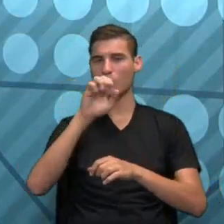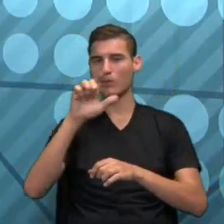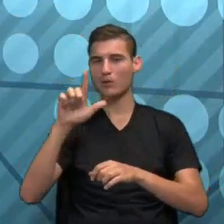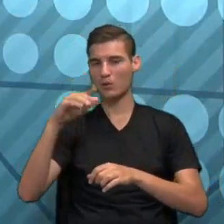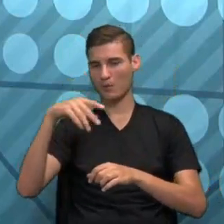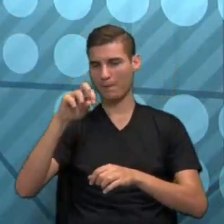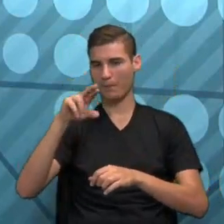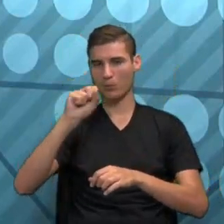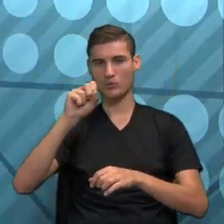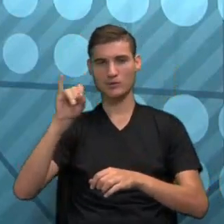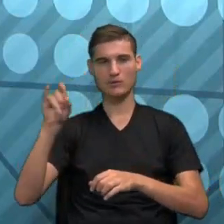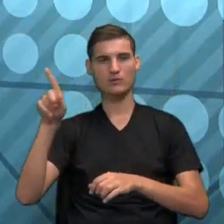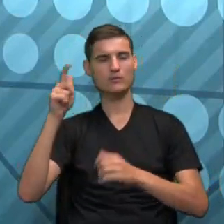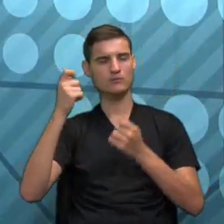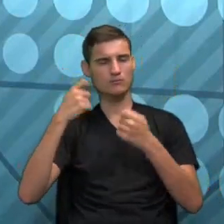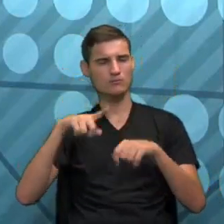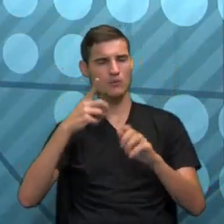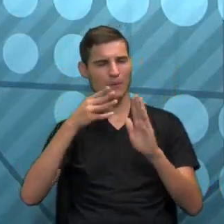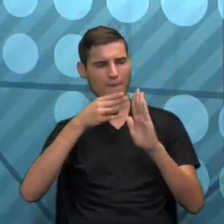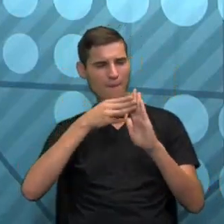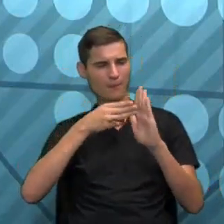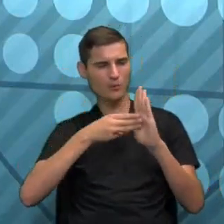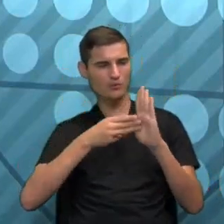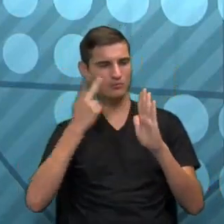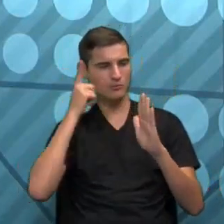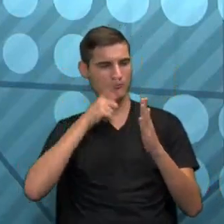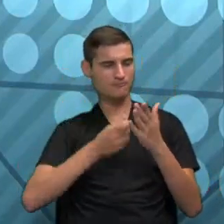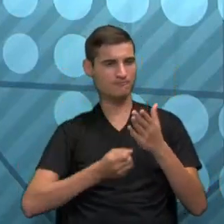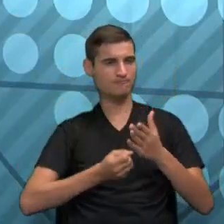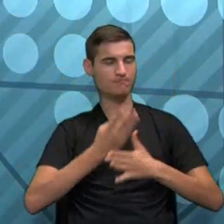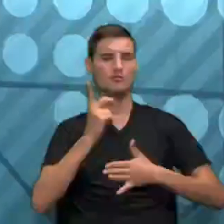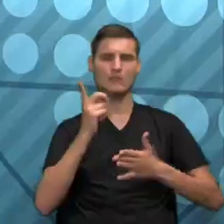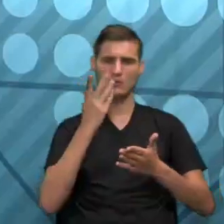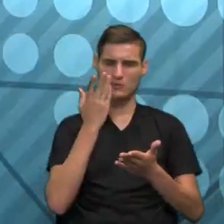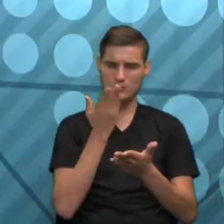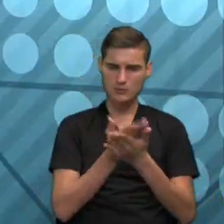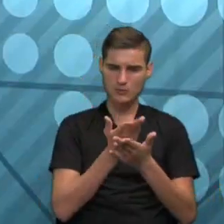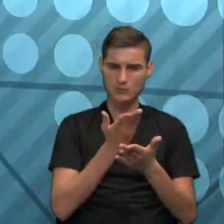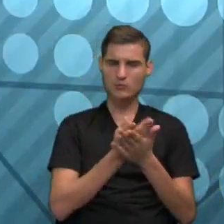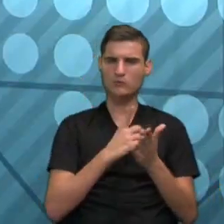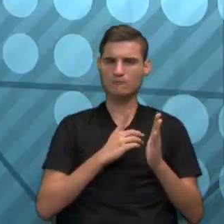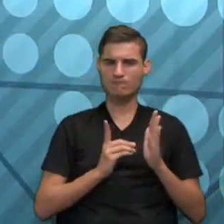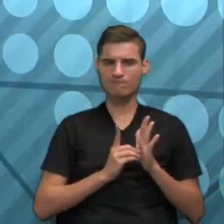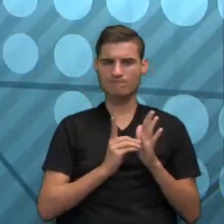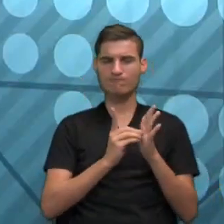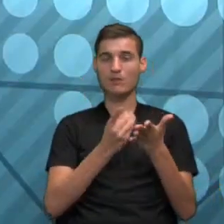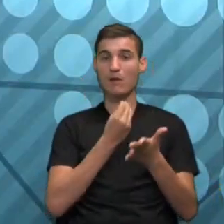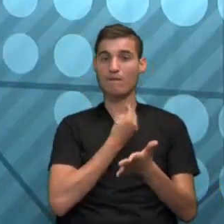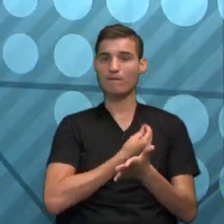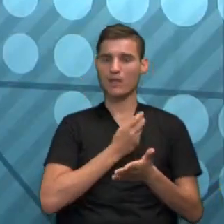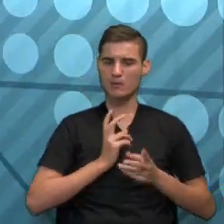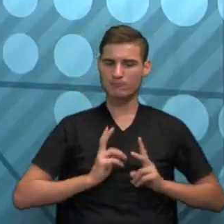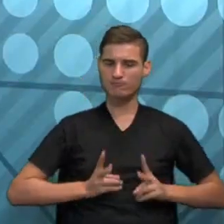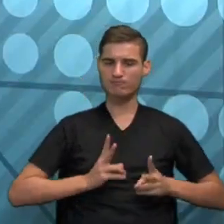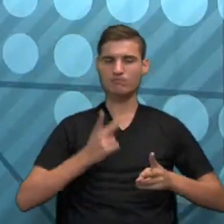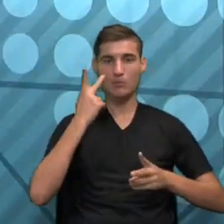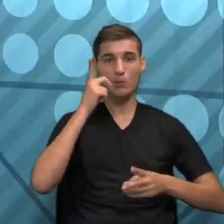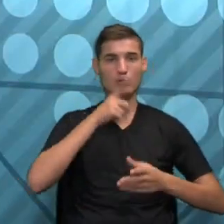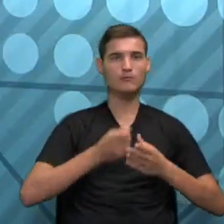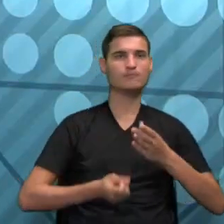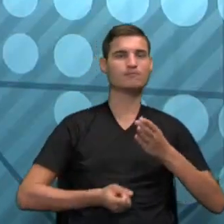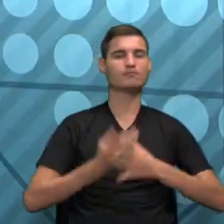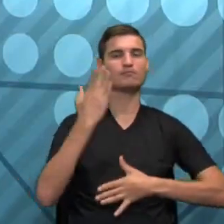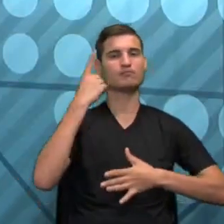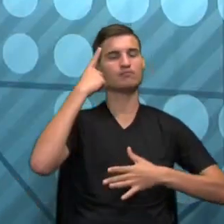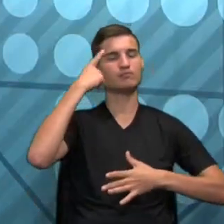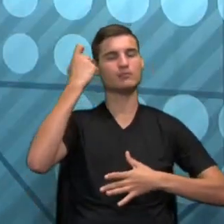ele precisou de algum motivo para criar o telégrafo. E aí ele foi lá, estudou, dedicou boa parte da vida dele para criar o telégrafo e